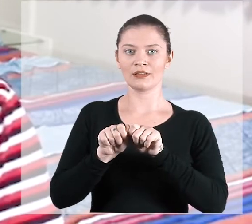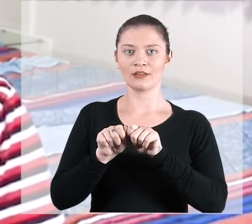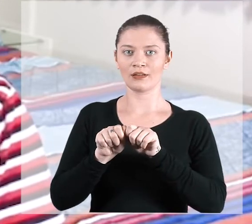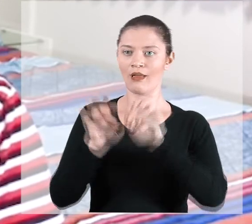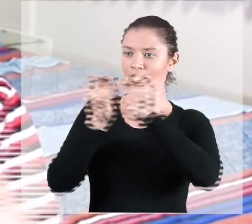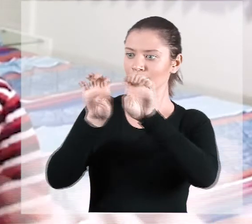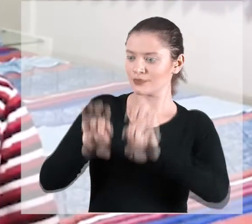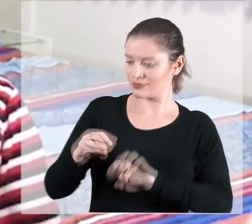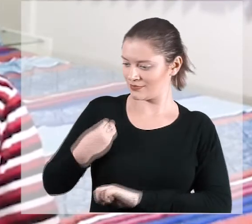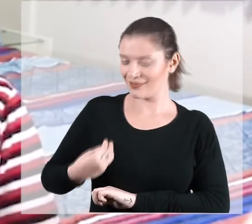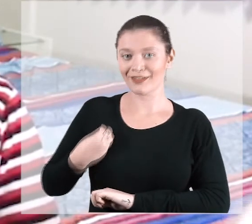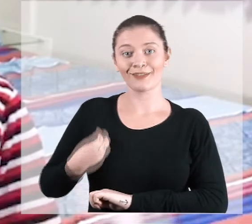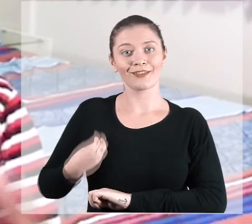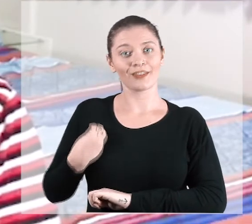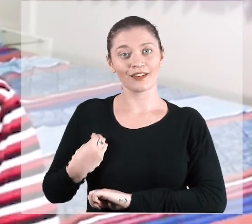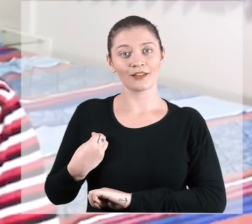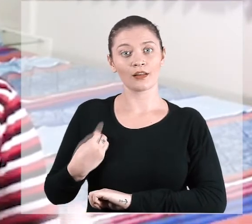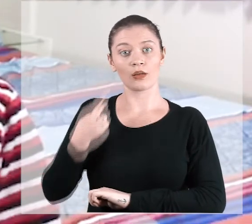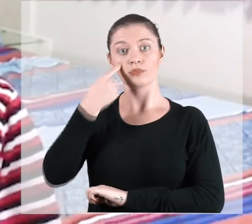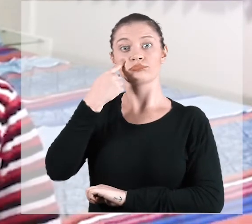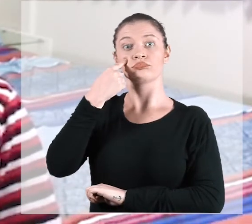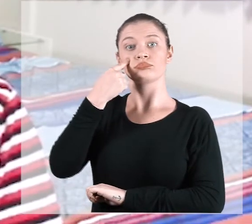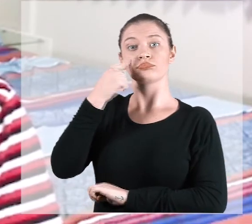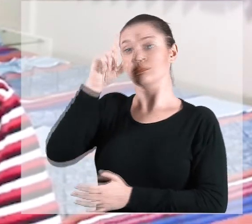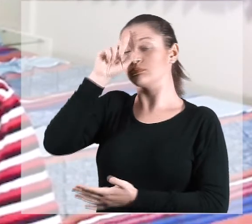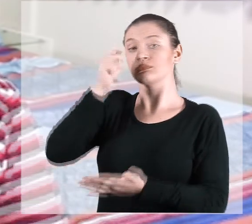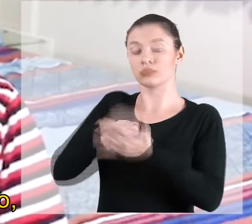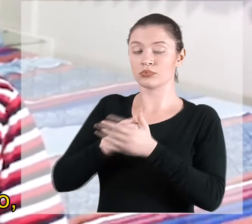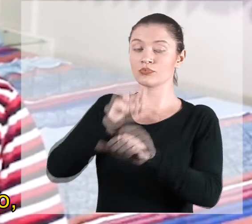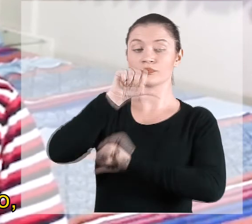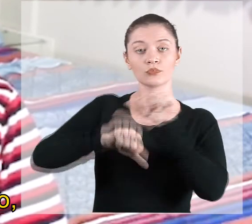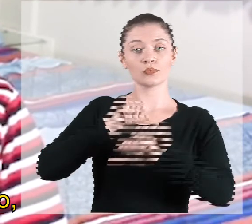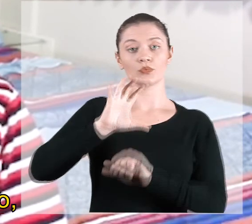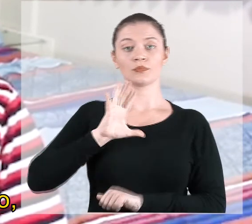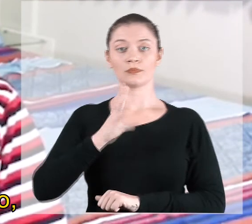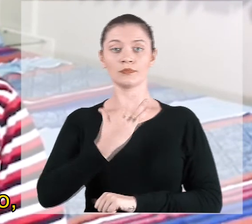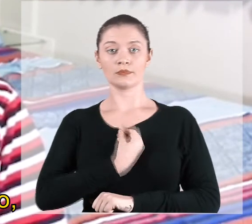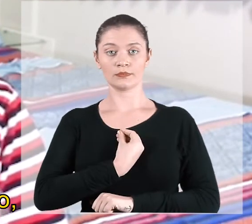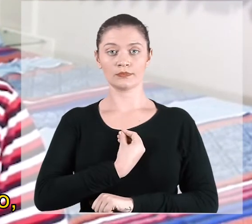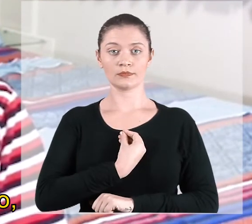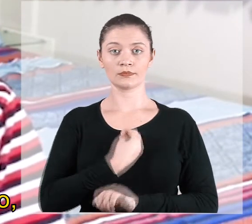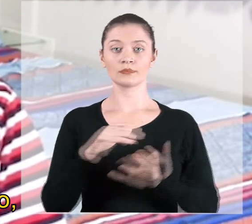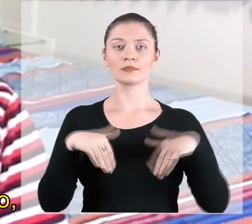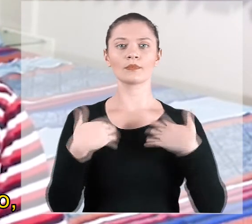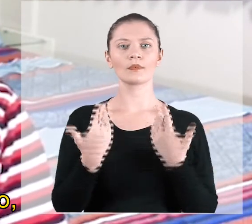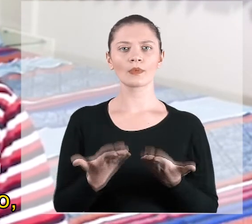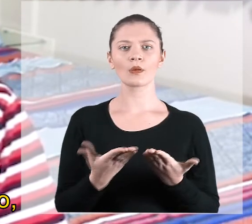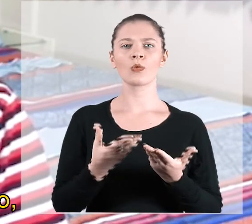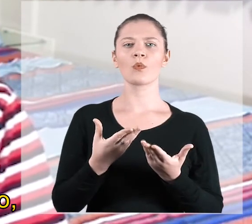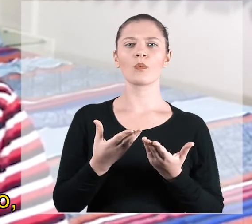vida. Aos 15 anos eu decidi transicionar. Pessoas querem, para chegar a aliviar o